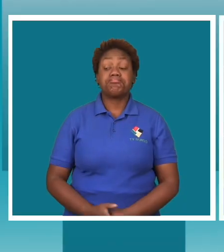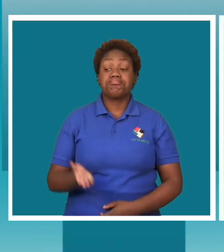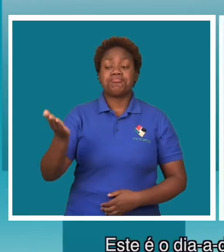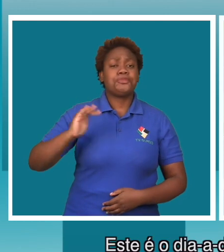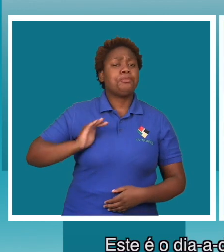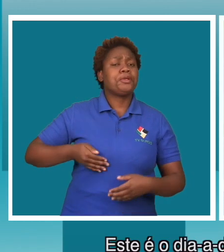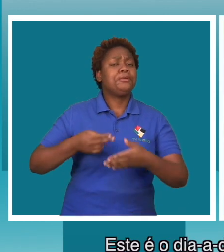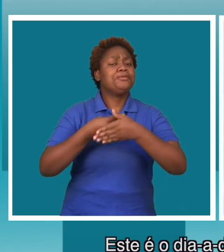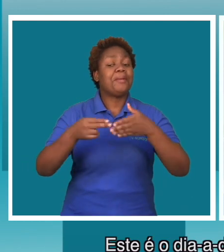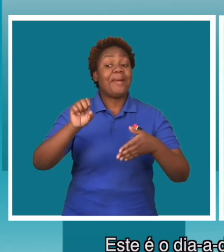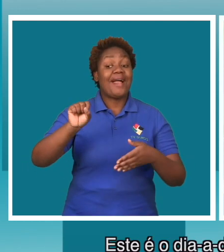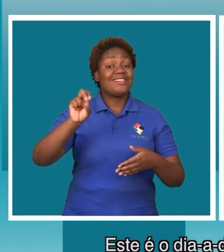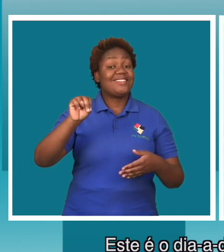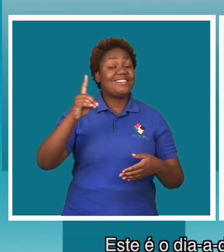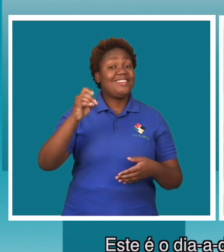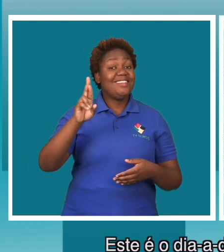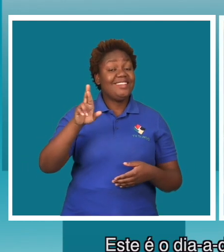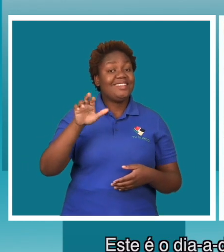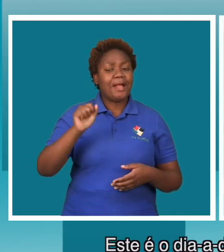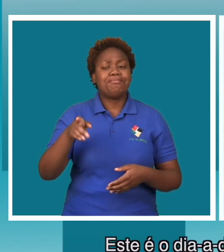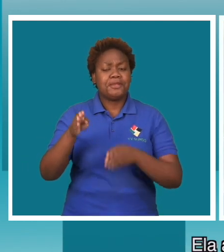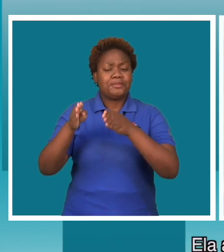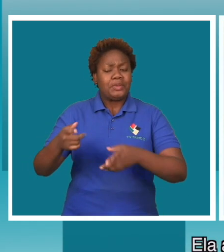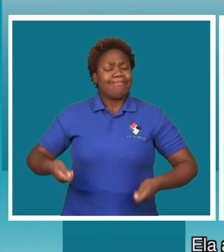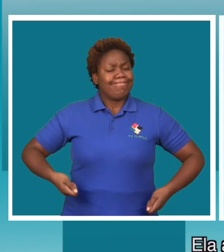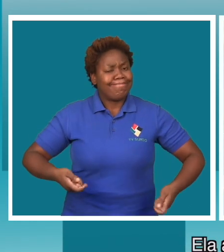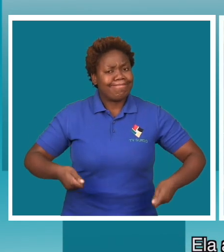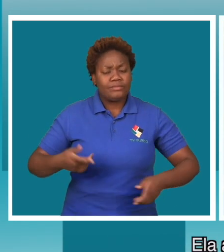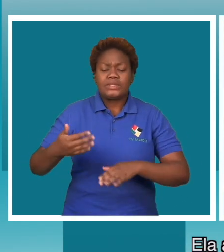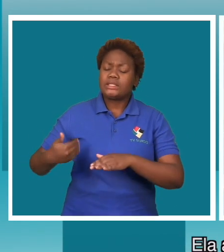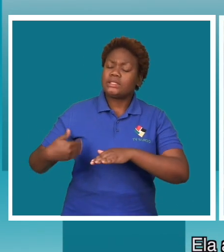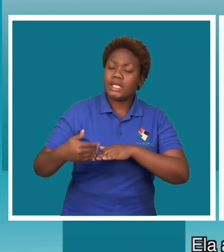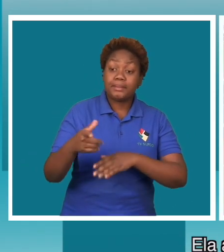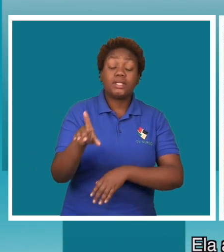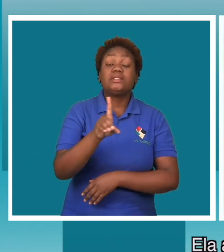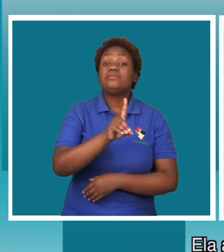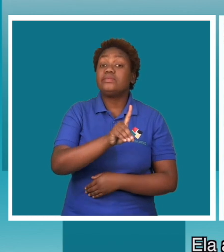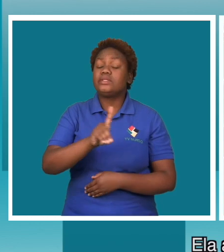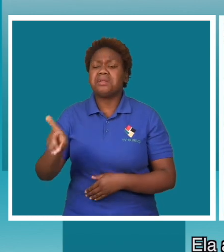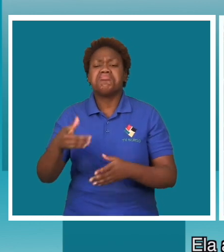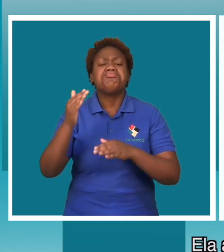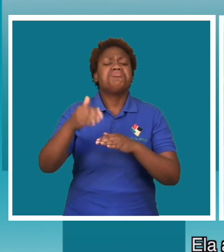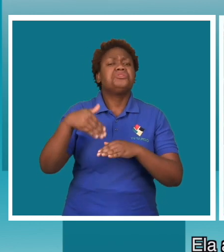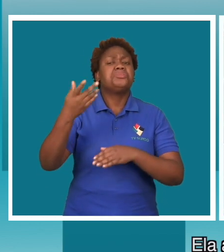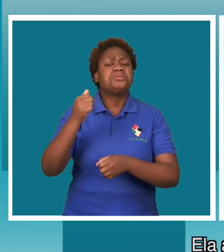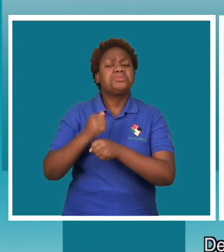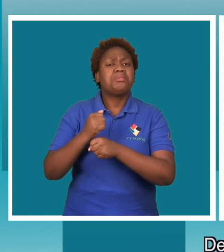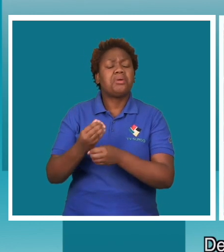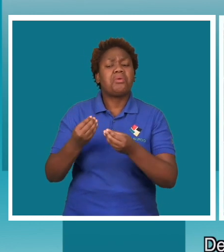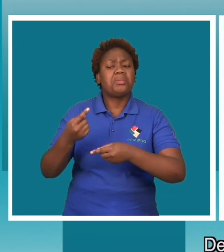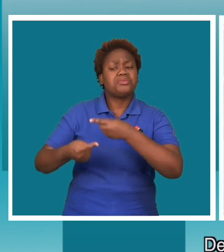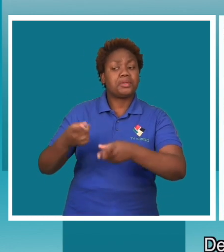Este é o dia-a-dia da senhora Sandra Langana. Ela adquiriu a deficiência físico-motora ainda criança,